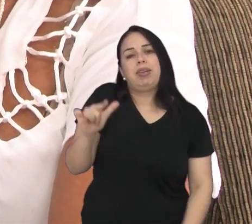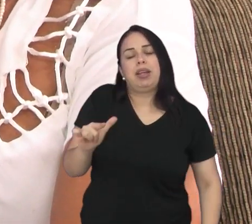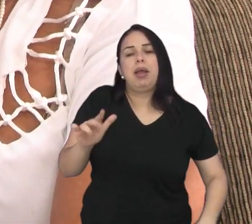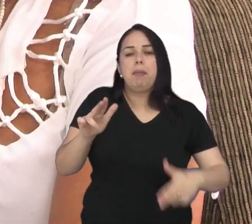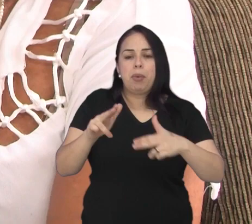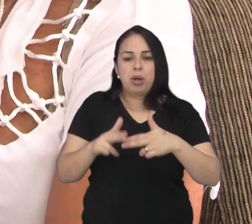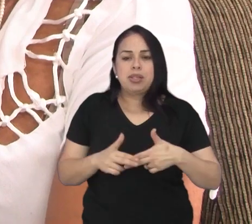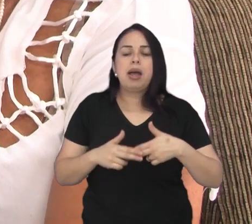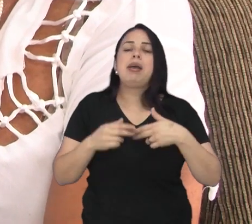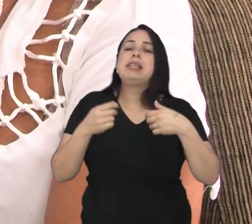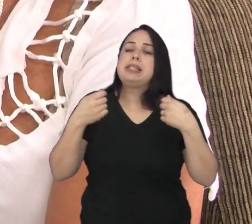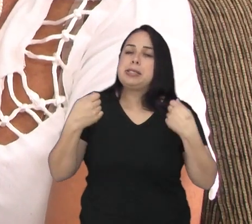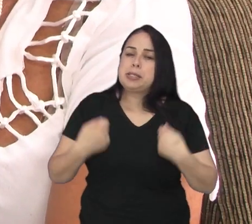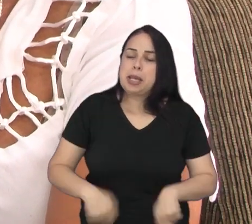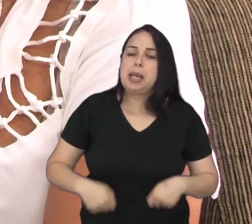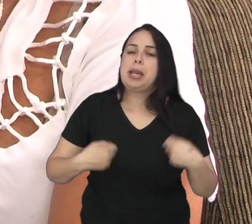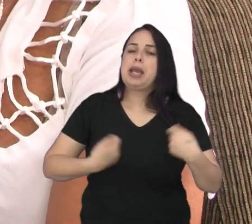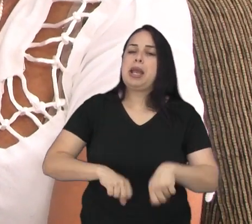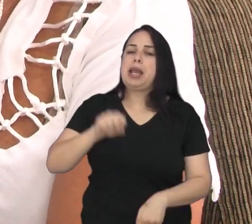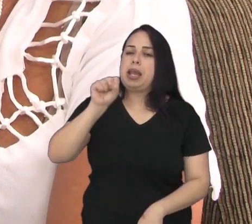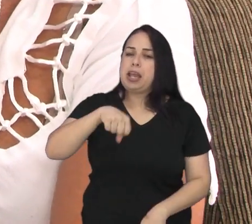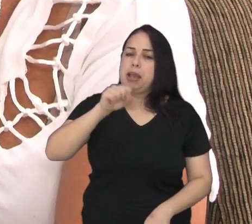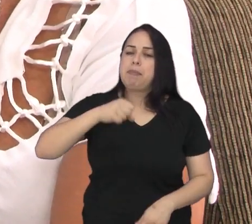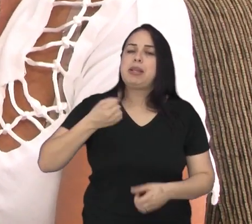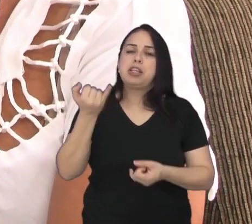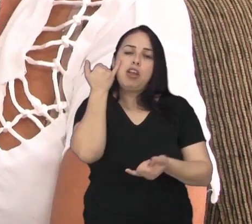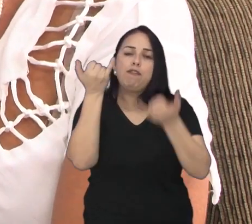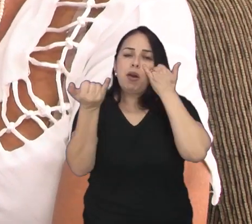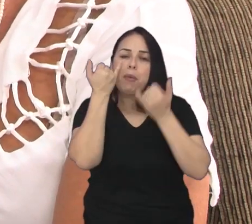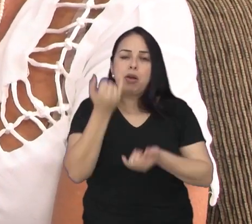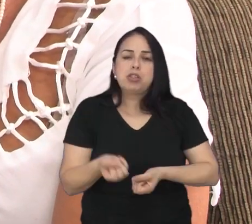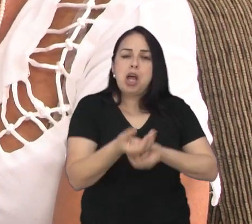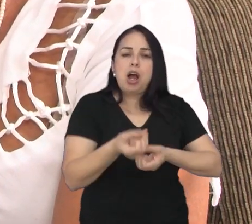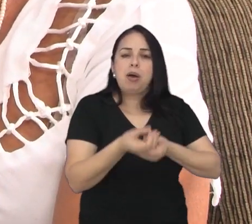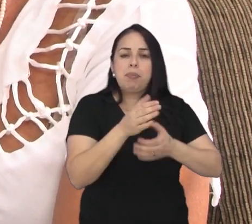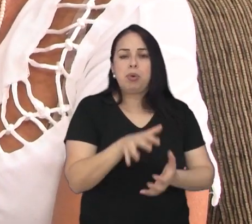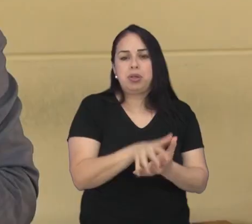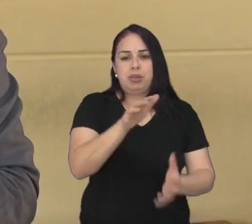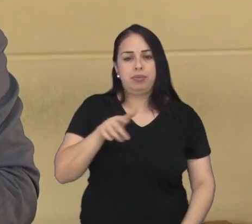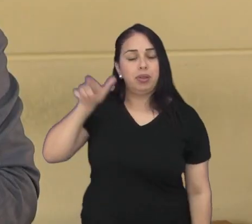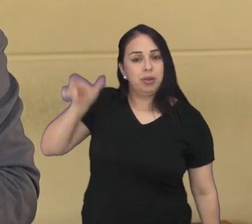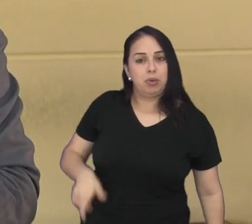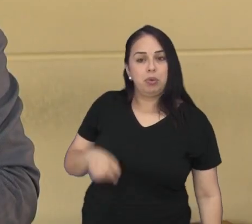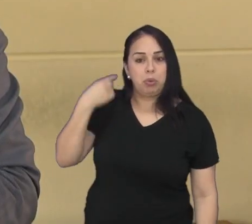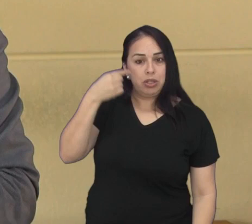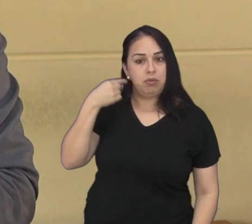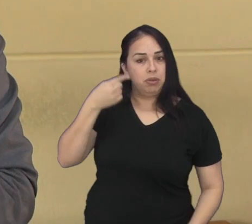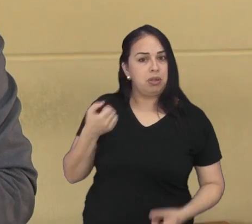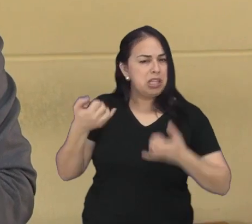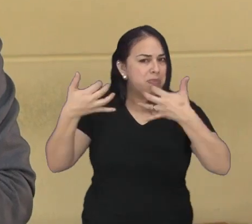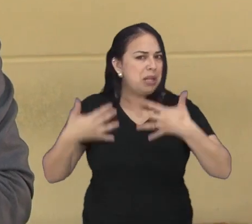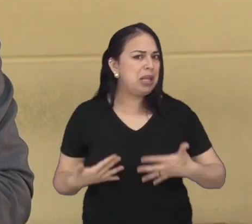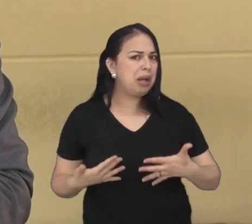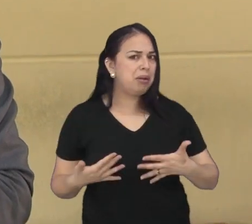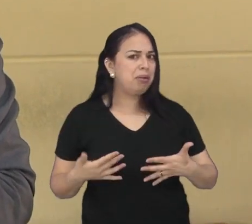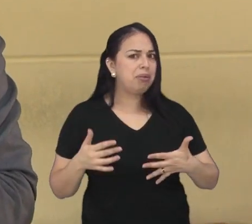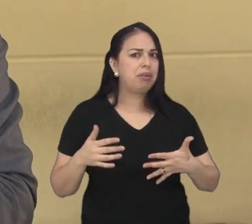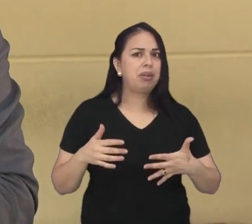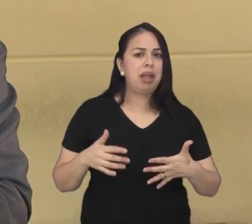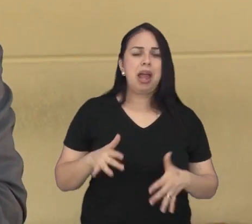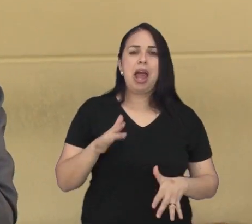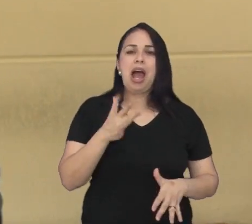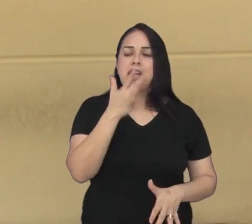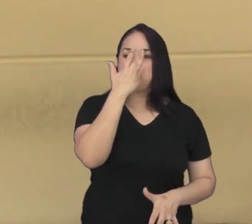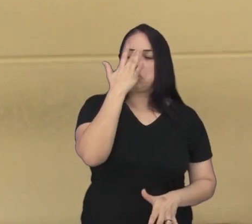que precisa aumentar o aporte de informação para o idoso. Esse advogado ressalta que muitos